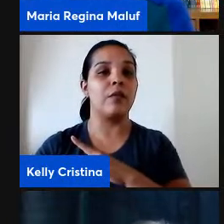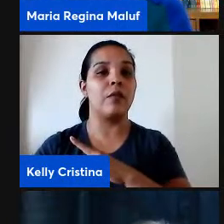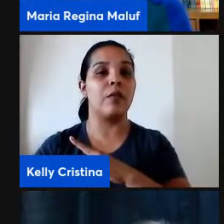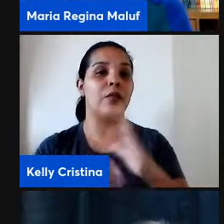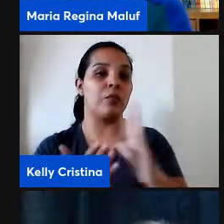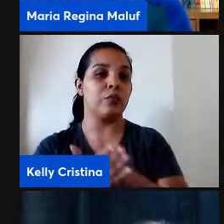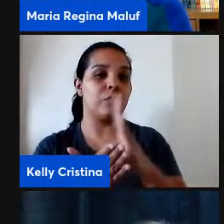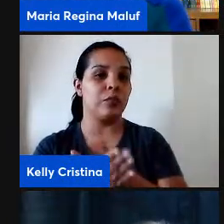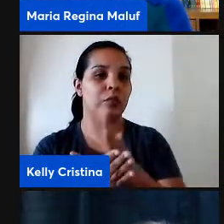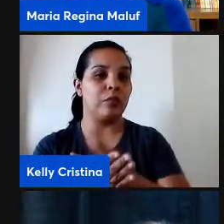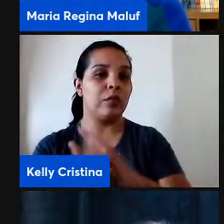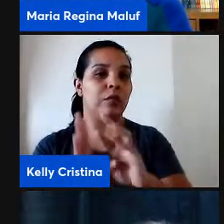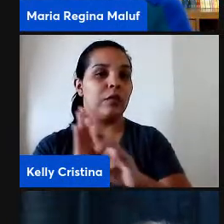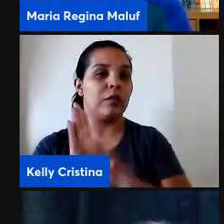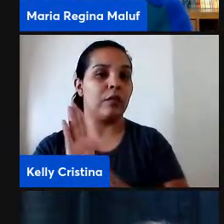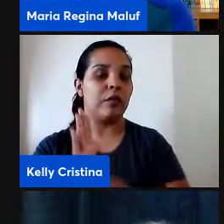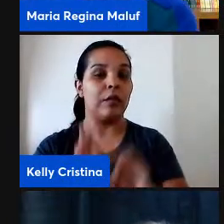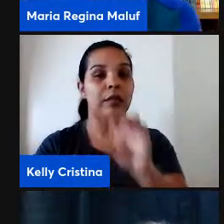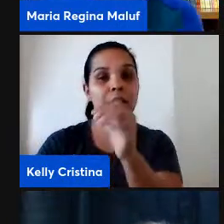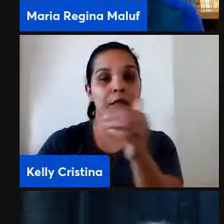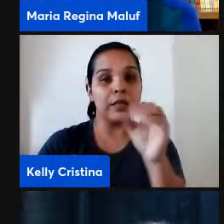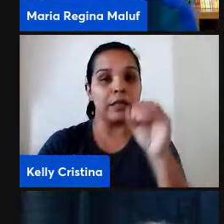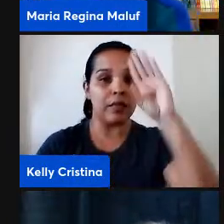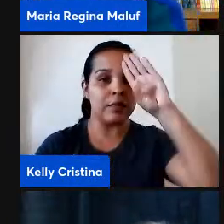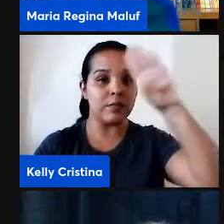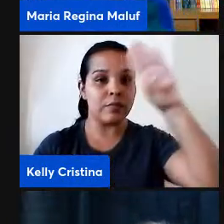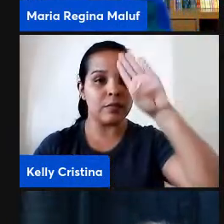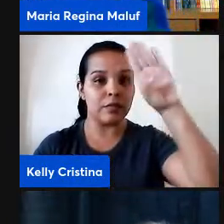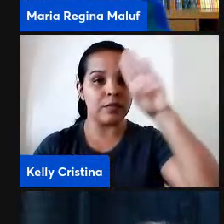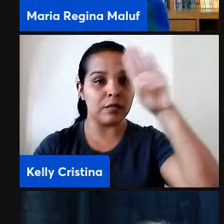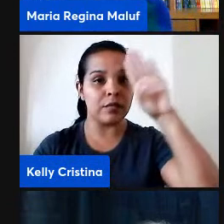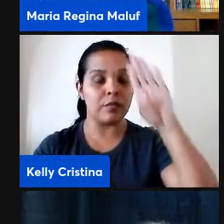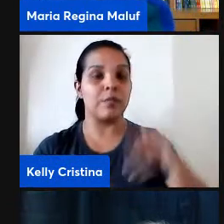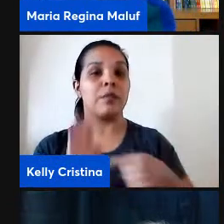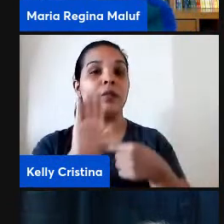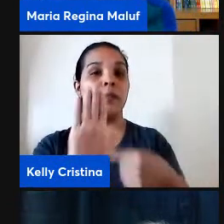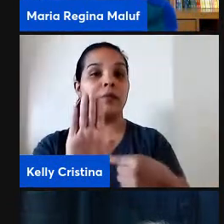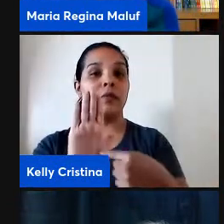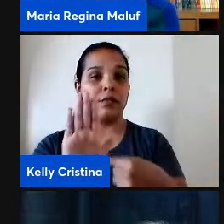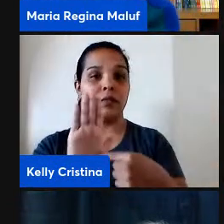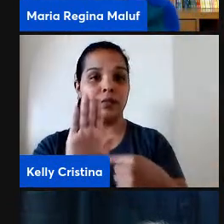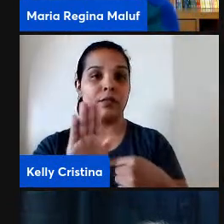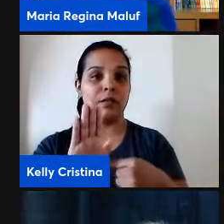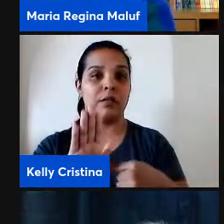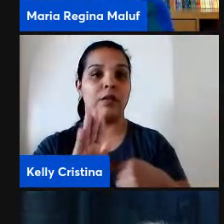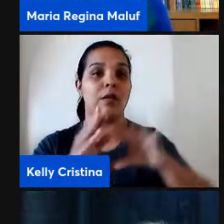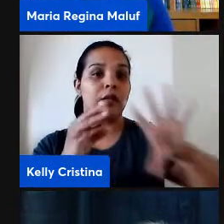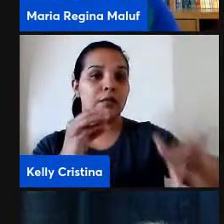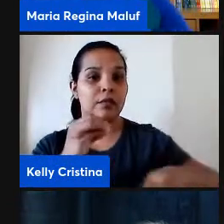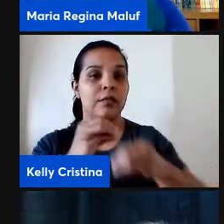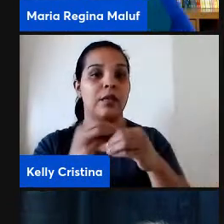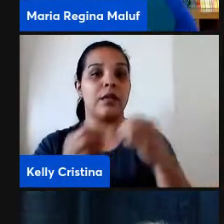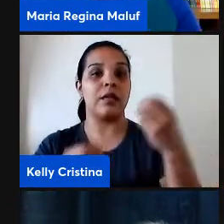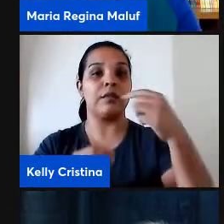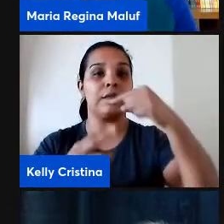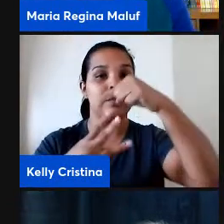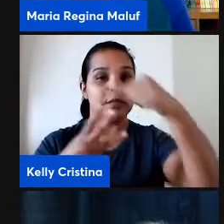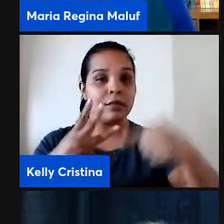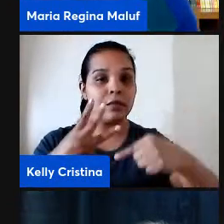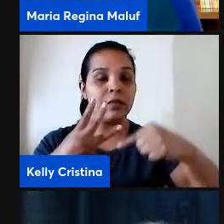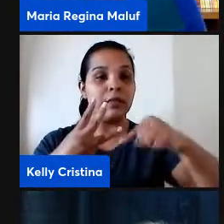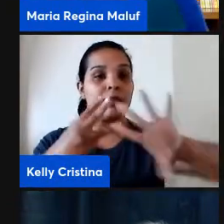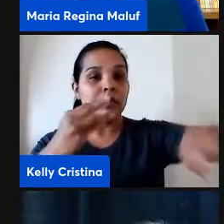manual são 10 princípios. Para essa apresentação, eu acrescentei mais 3 princípios.